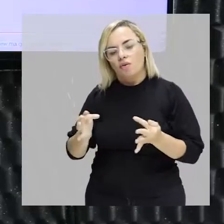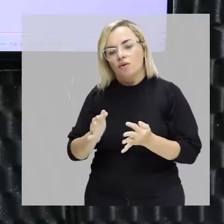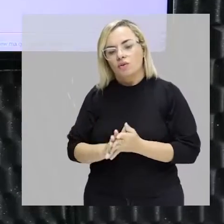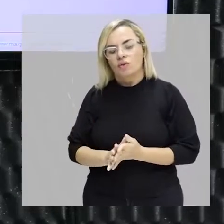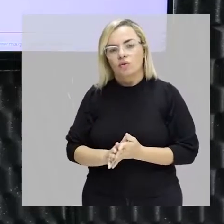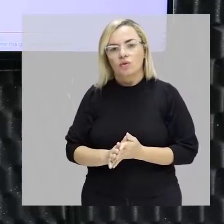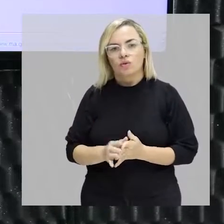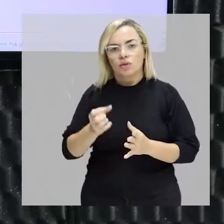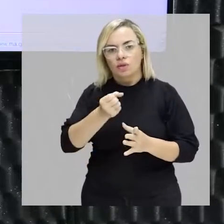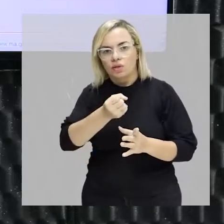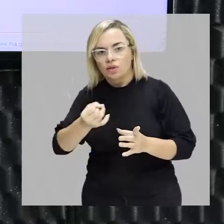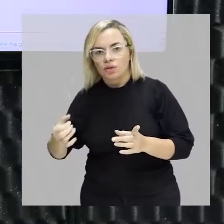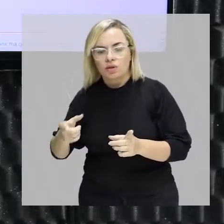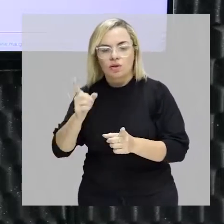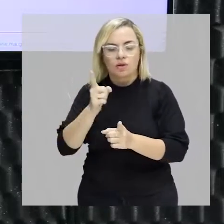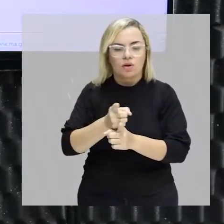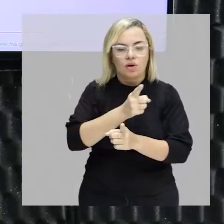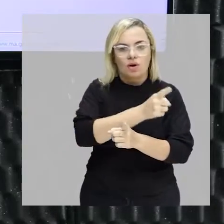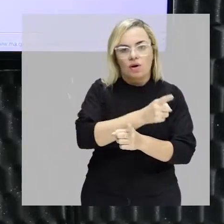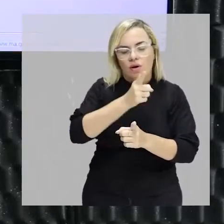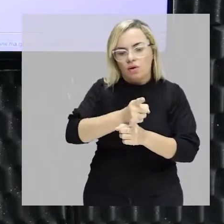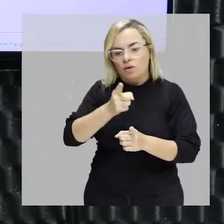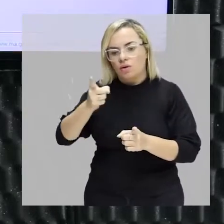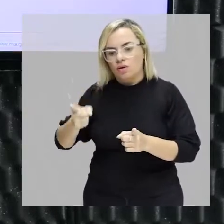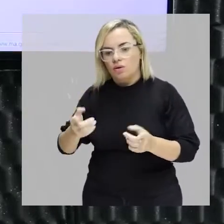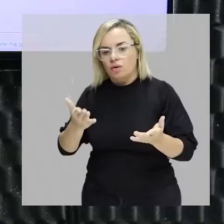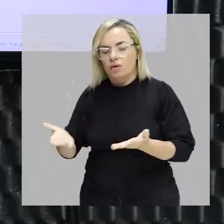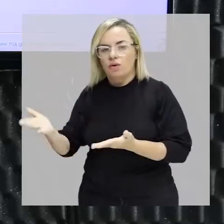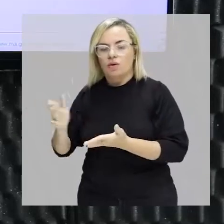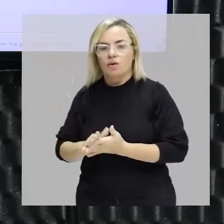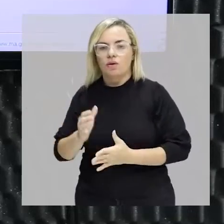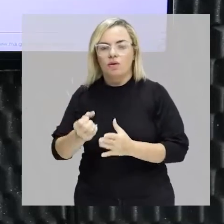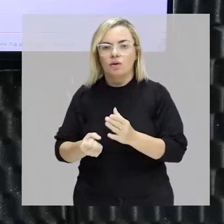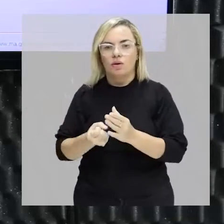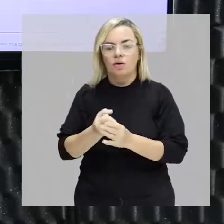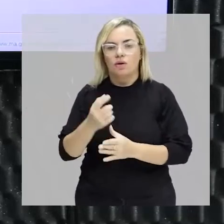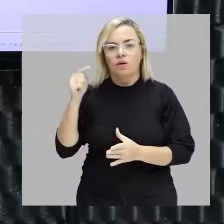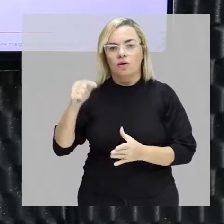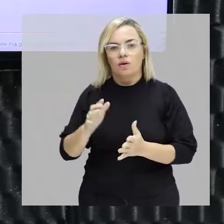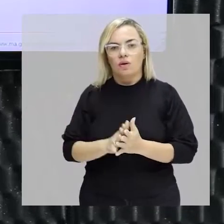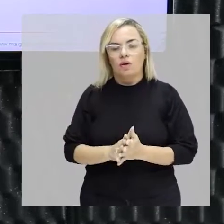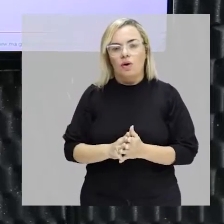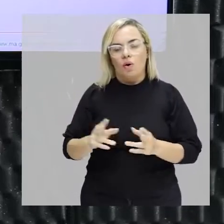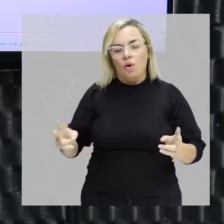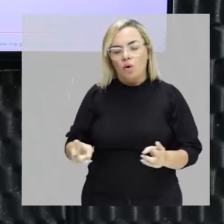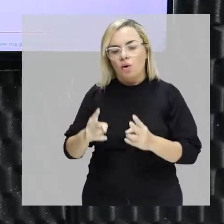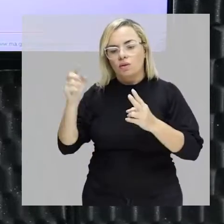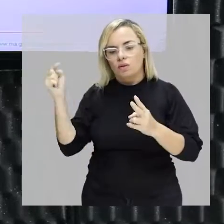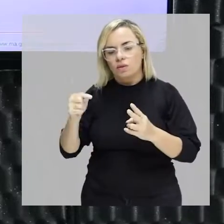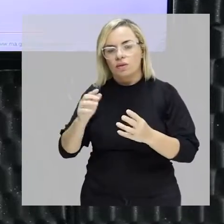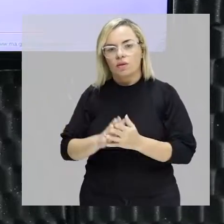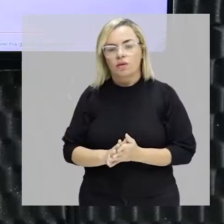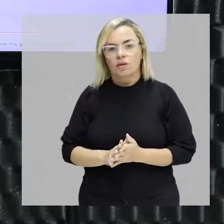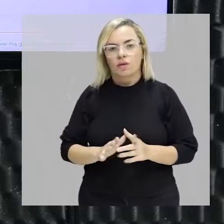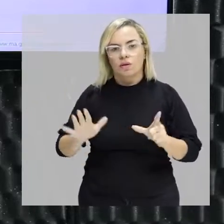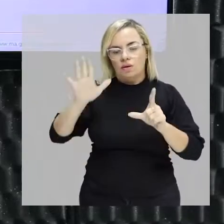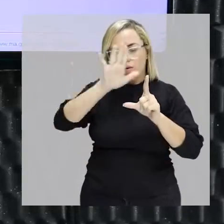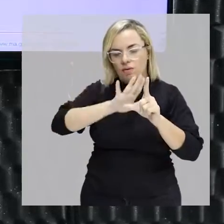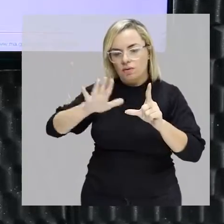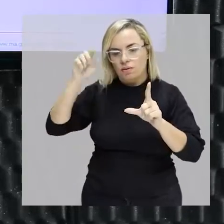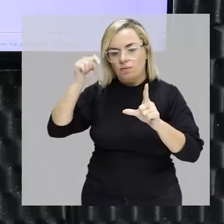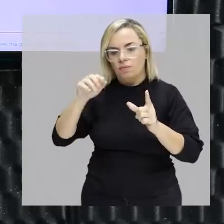Então, eu tenho dois conjuntos numéricos trabalhando aí, para eu gerar o par ordenado que eu represento no plano cartesiano.